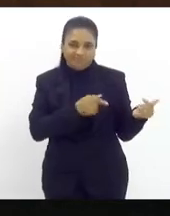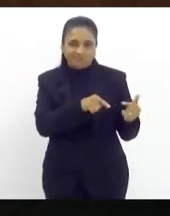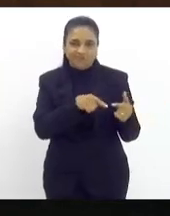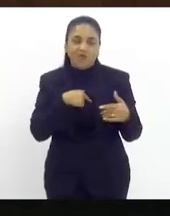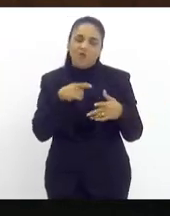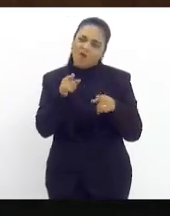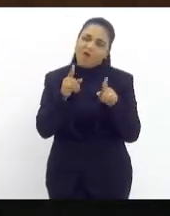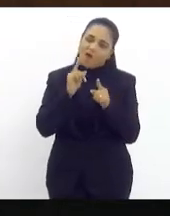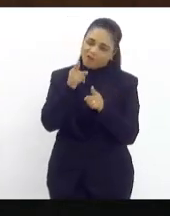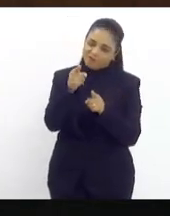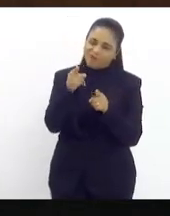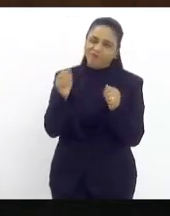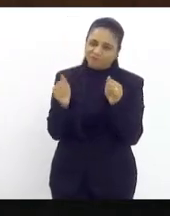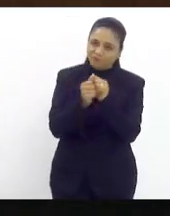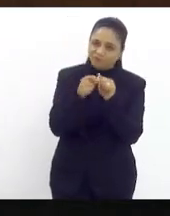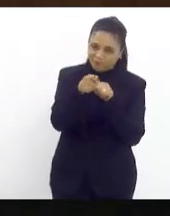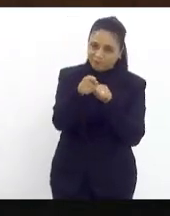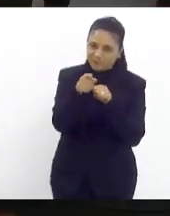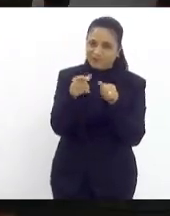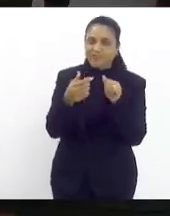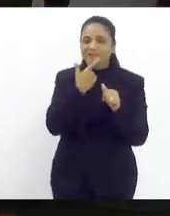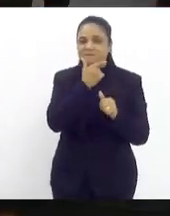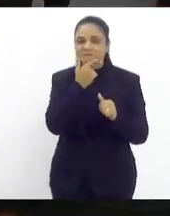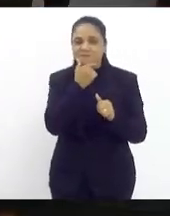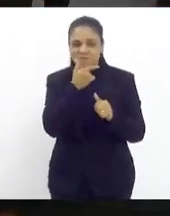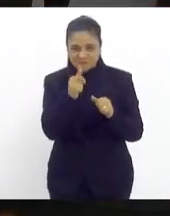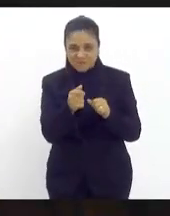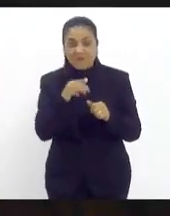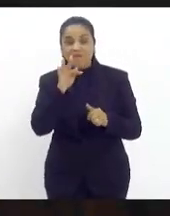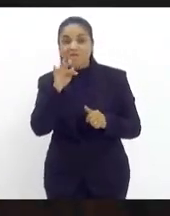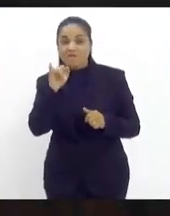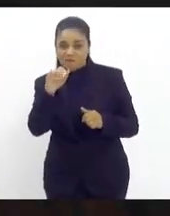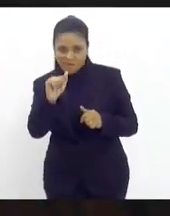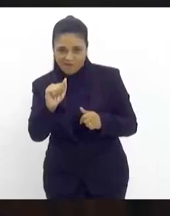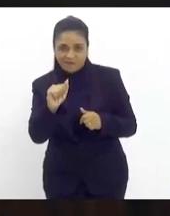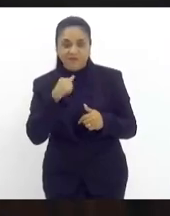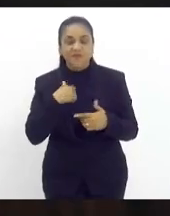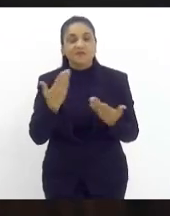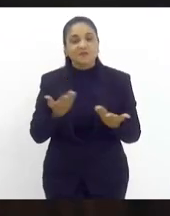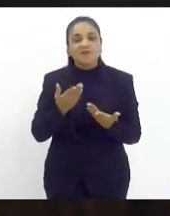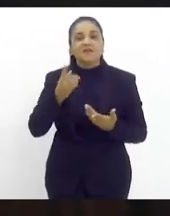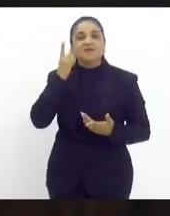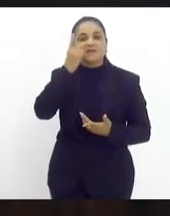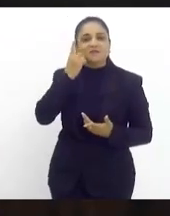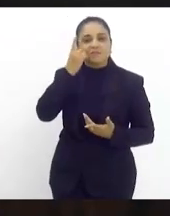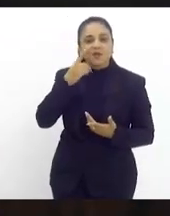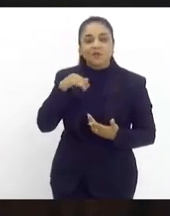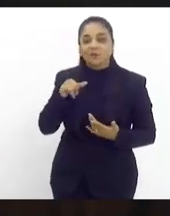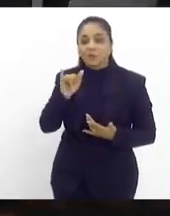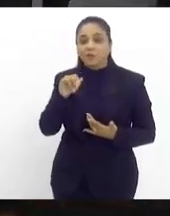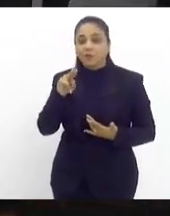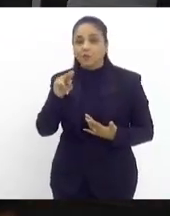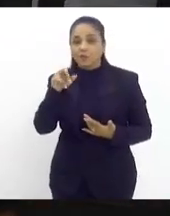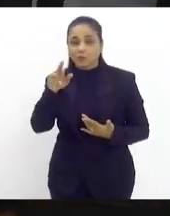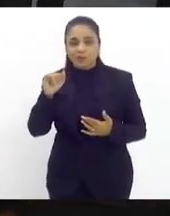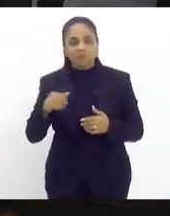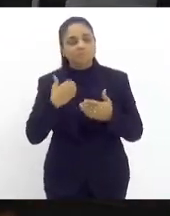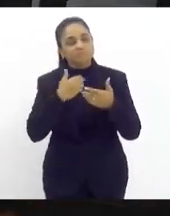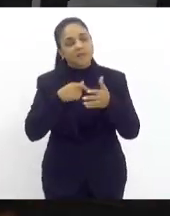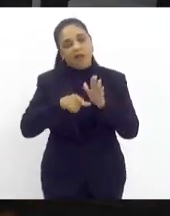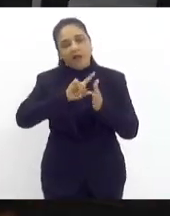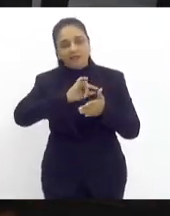aí no FIFA tamo junto obrigado Deputado Deputado Yuri por favor muito obrigado Presidente eu queria antes de tudo parabenizar